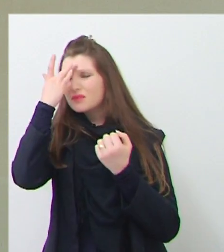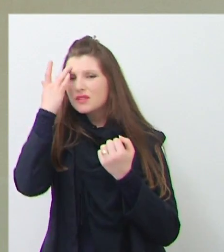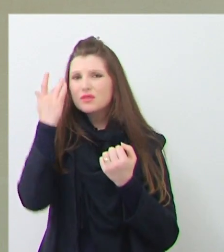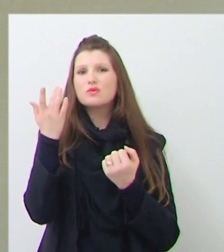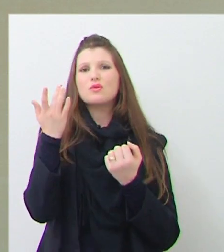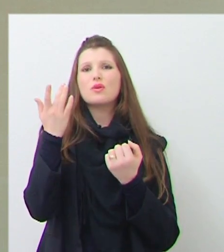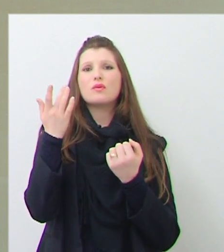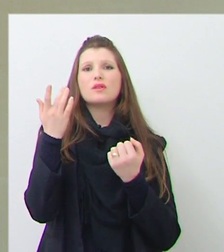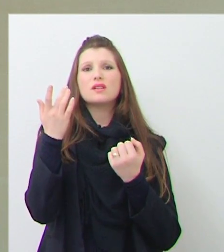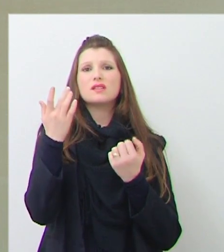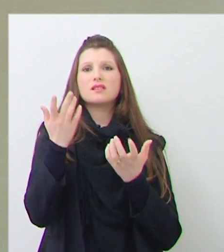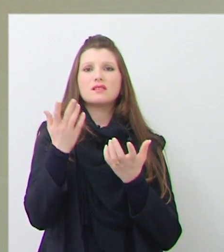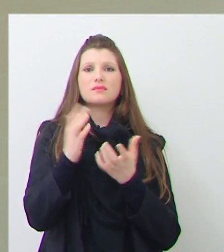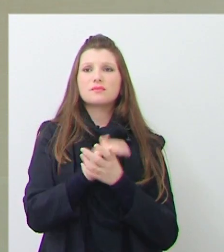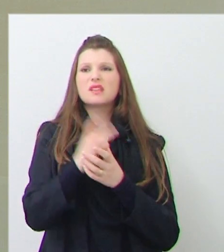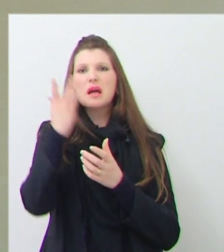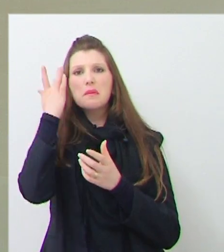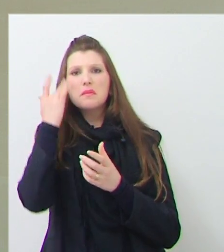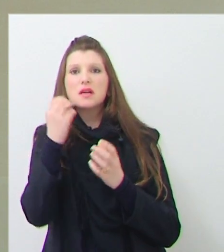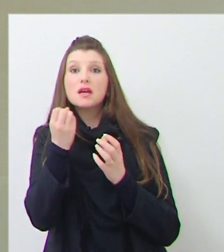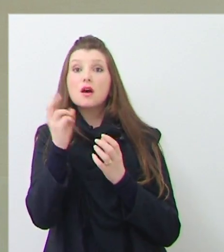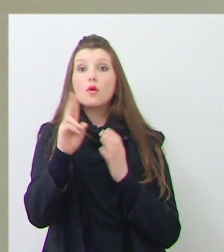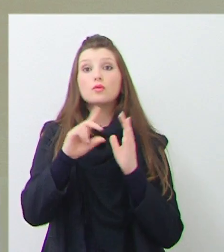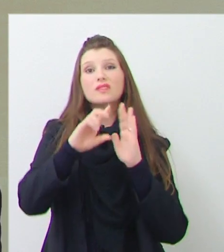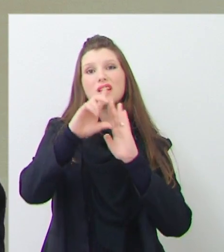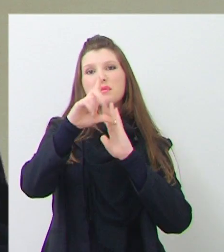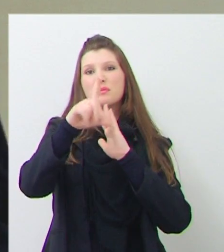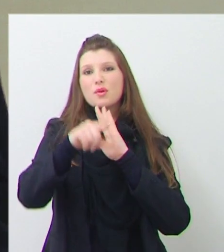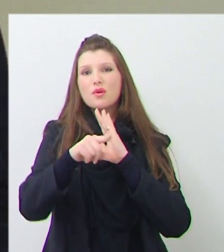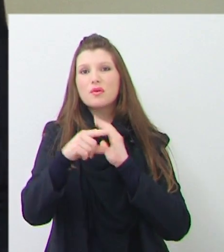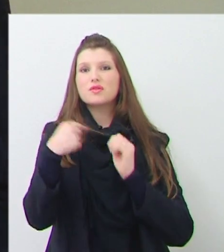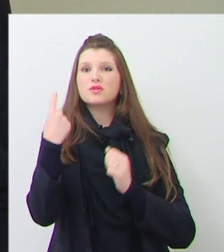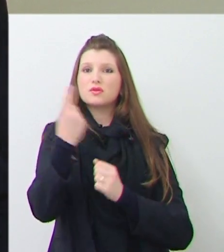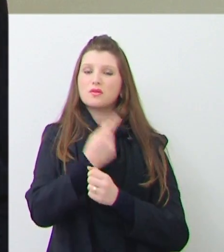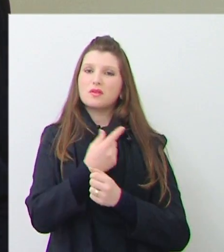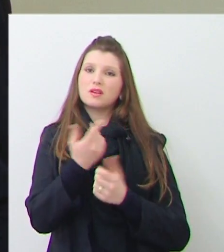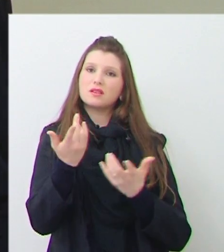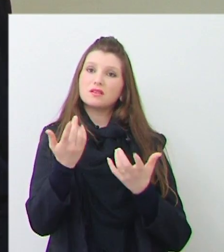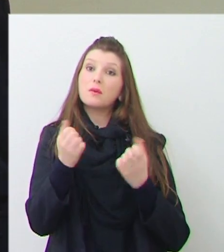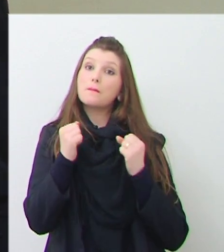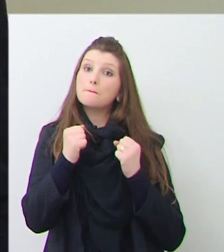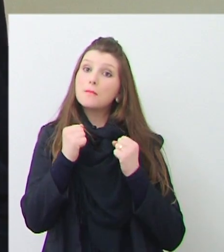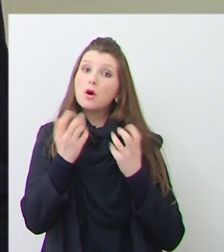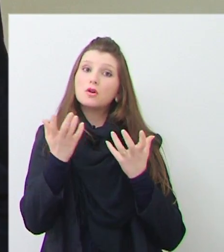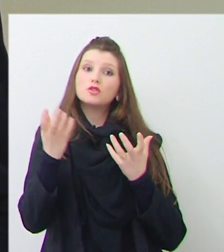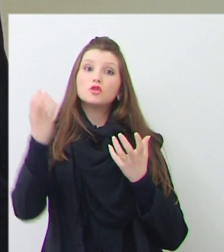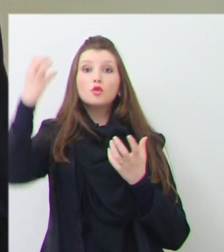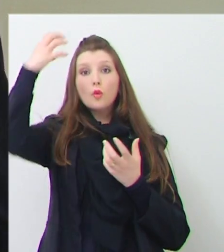amanhã ou depois podemos se arrepender. A nossa cidade